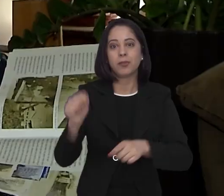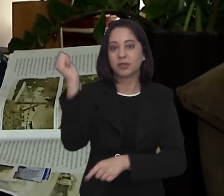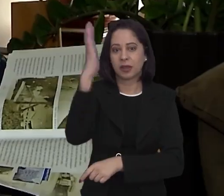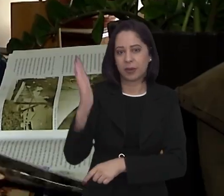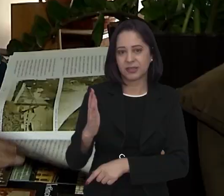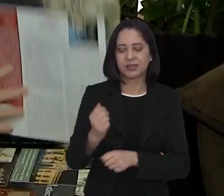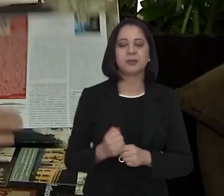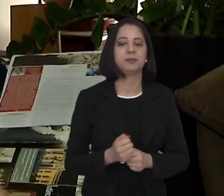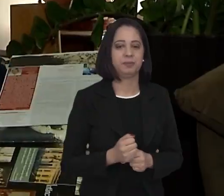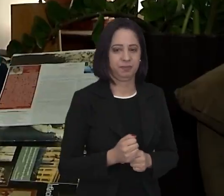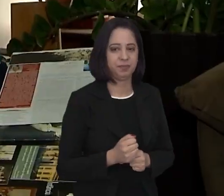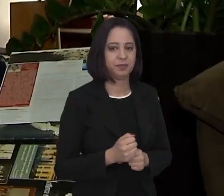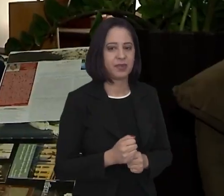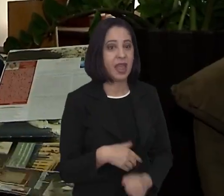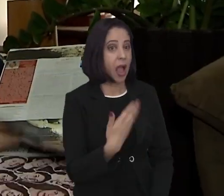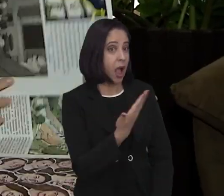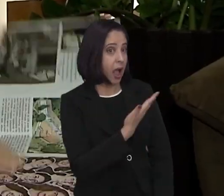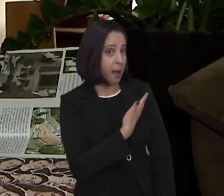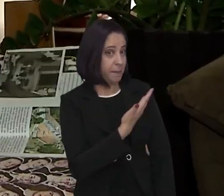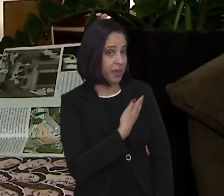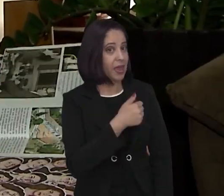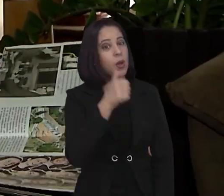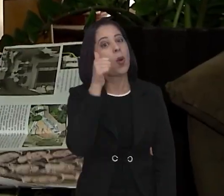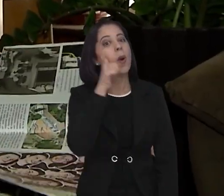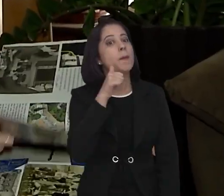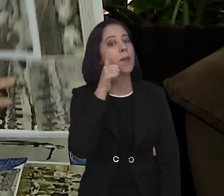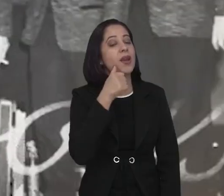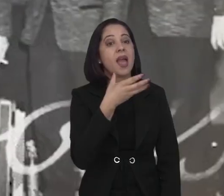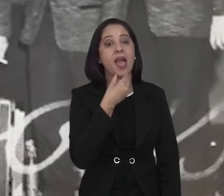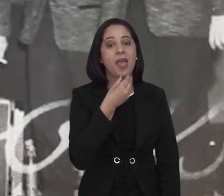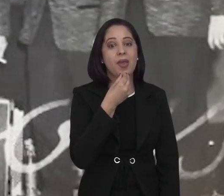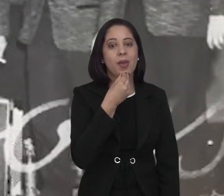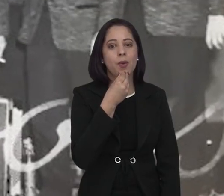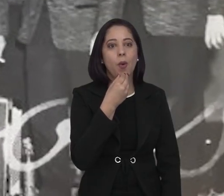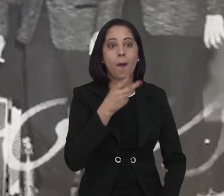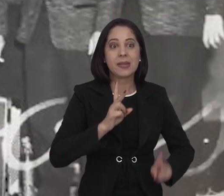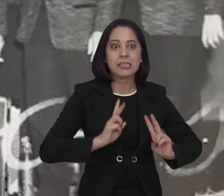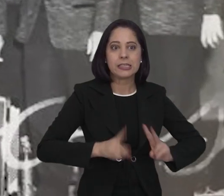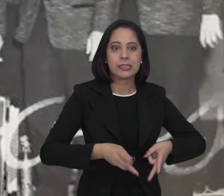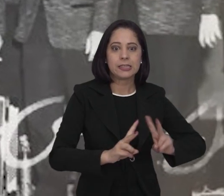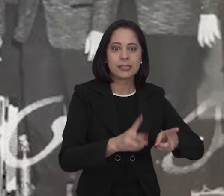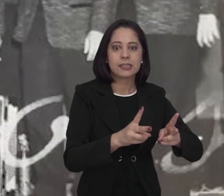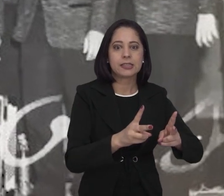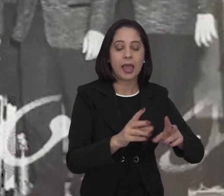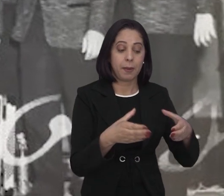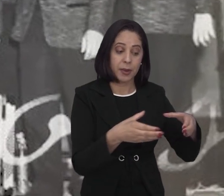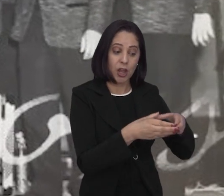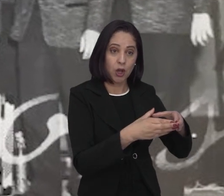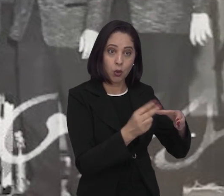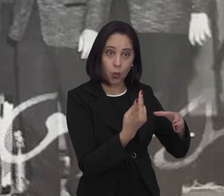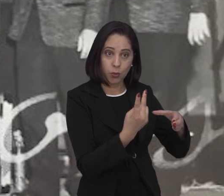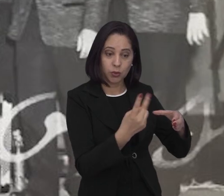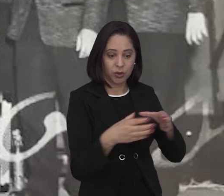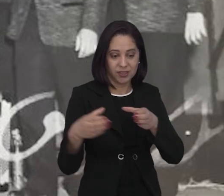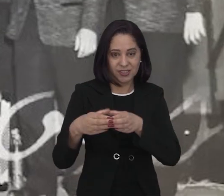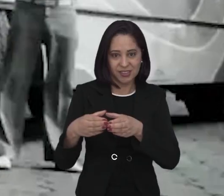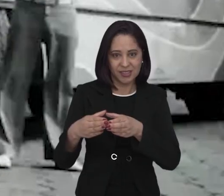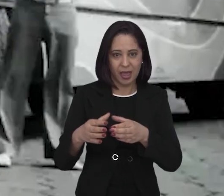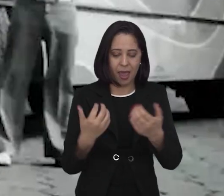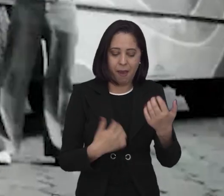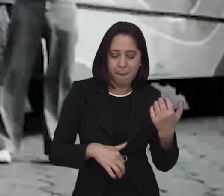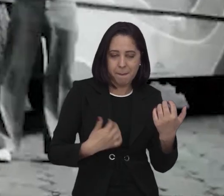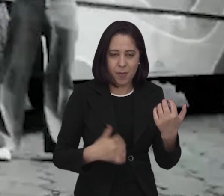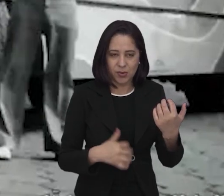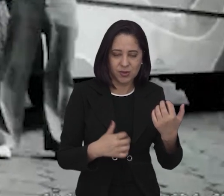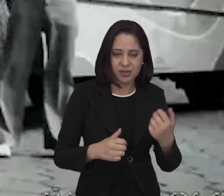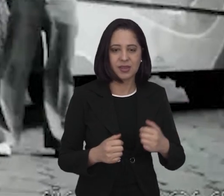brasileira. Ao lado do parceiro musical e amigo Ivan Silva, Sérgio agitou o público em 2 conjuntos, Biriba Boys e